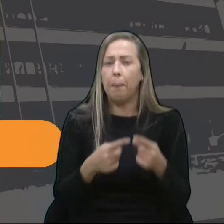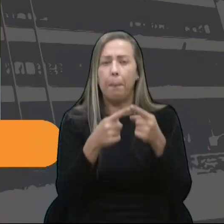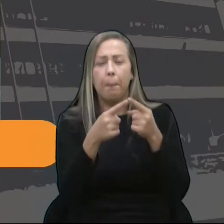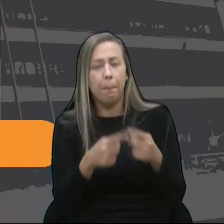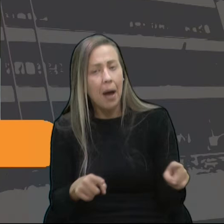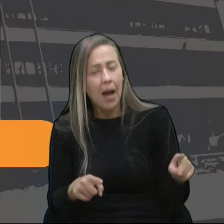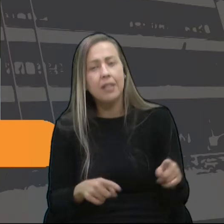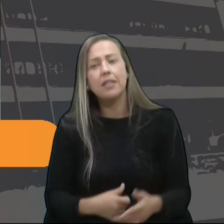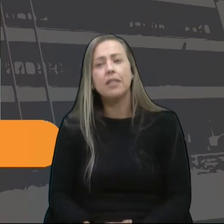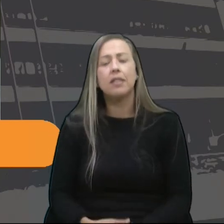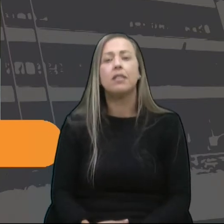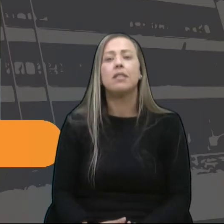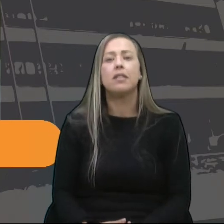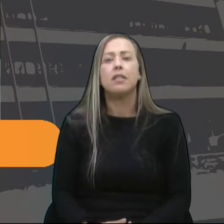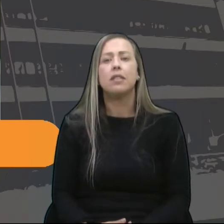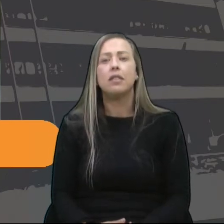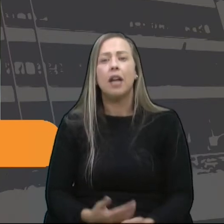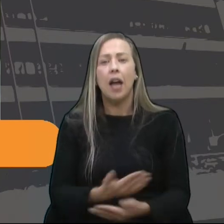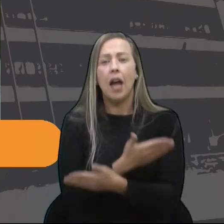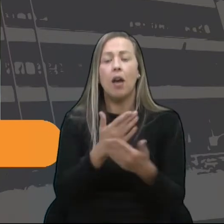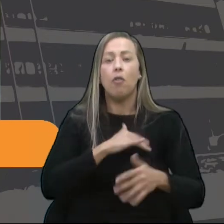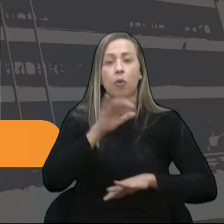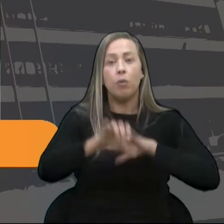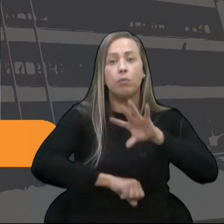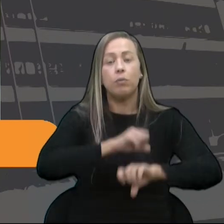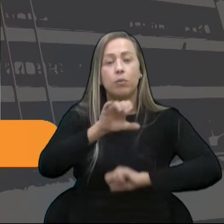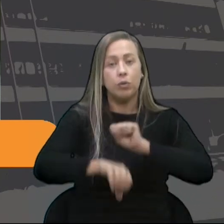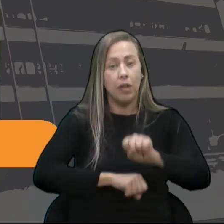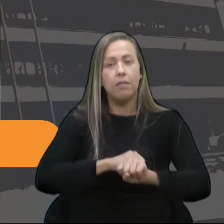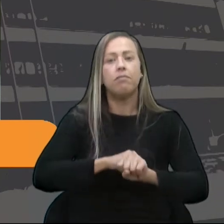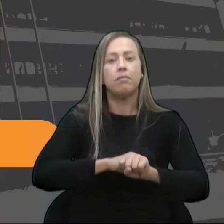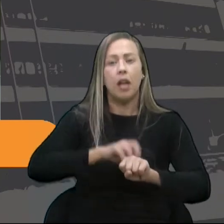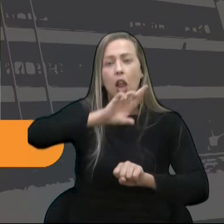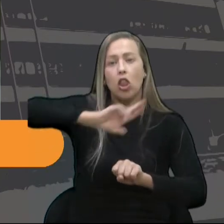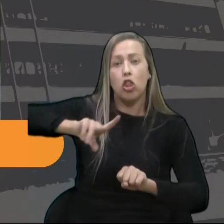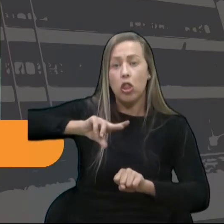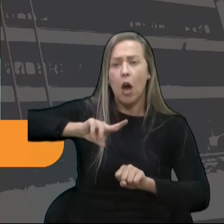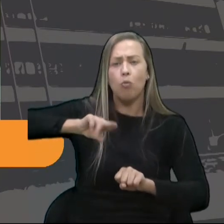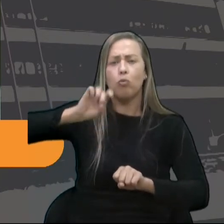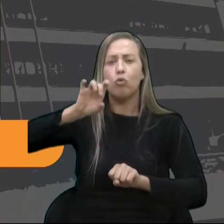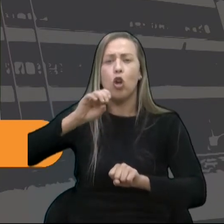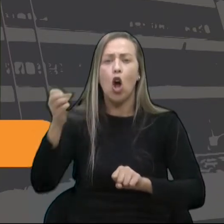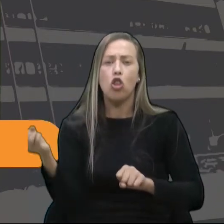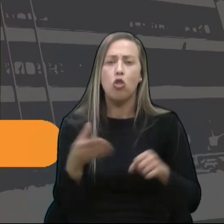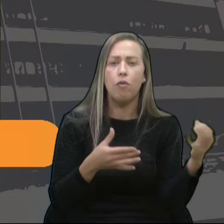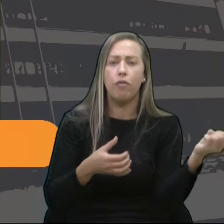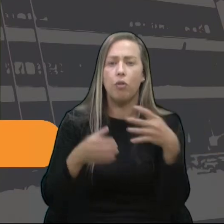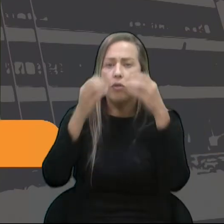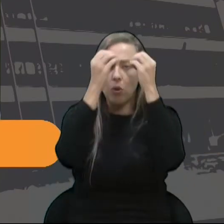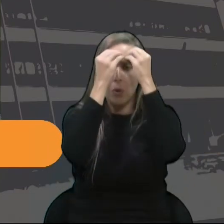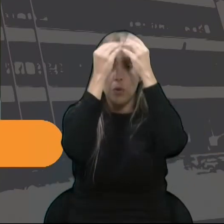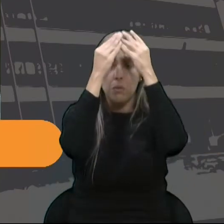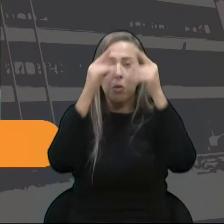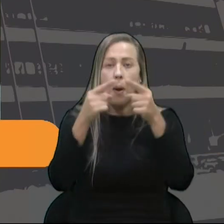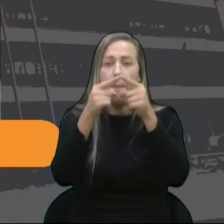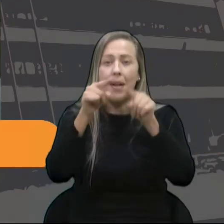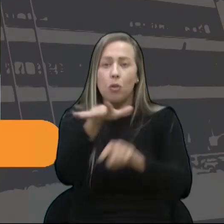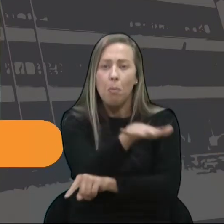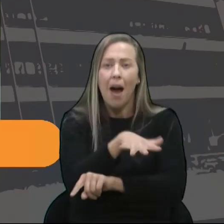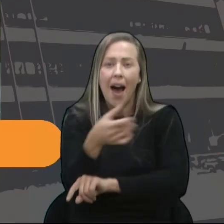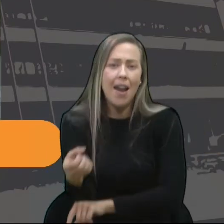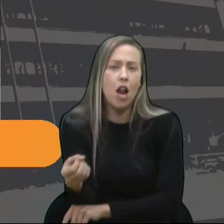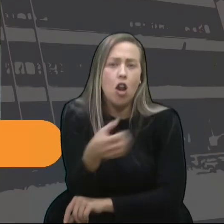mas então eu fui buscar esse outro, não só novos conhecimentos, mas uma nova área de